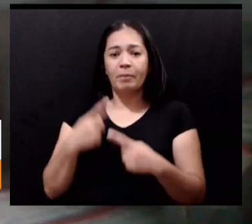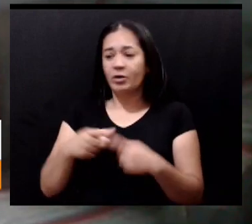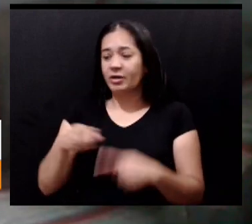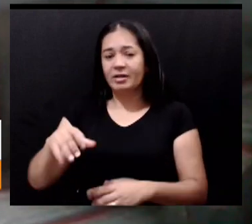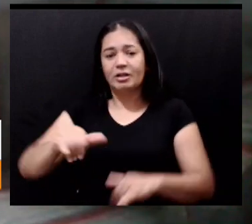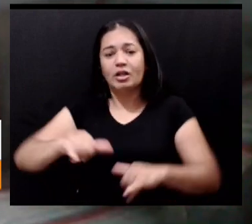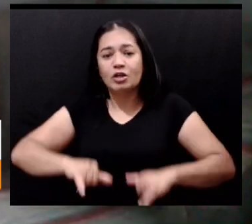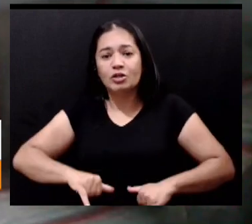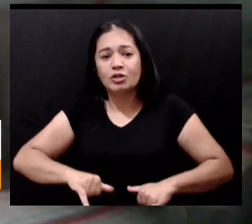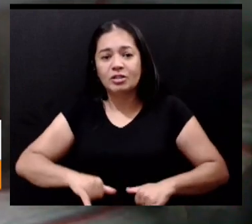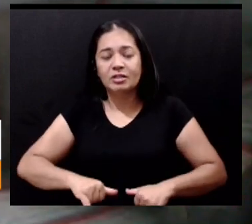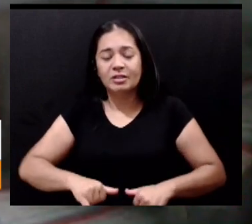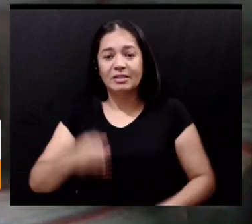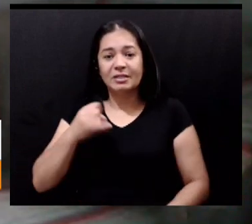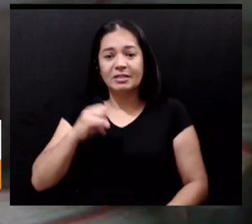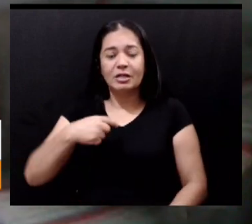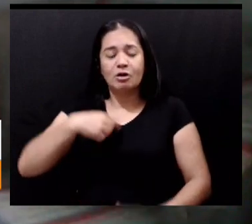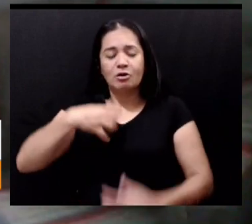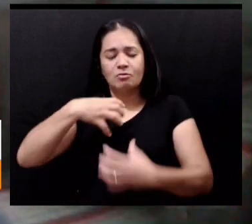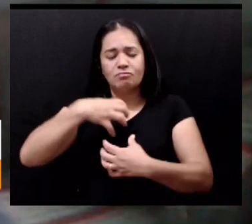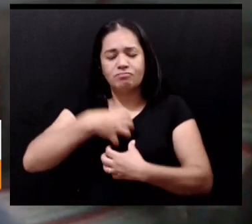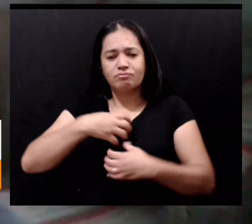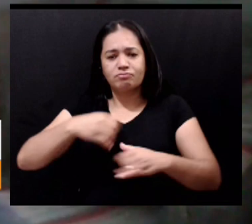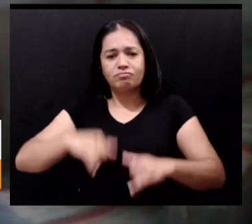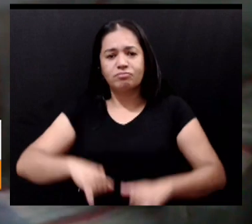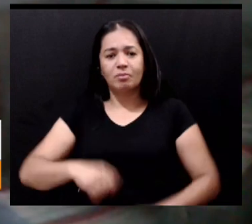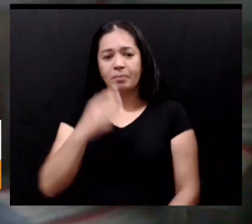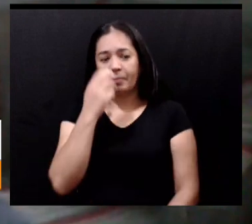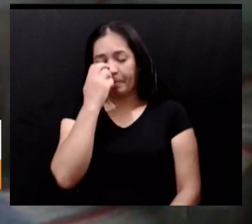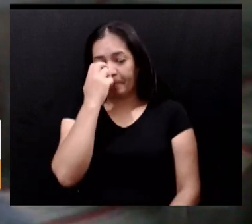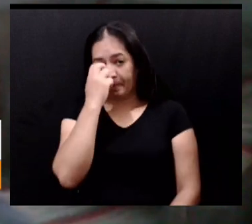toca, eu me sinto